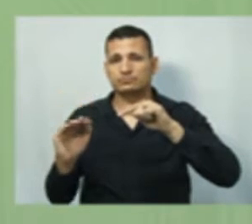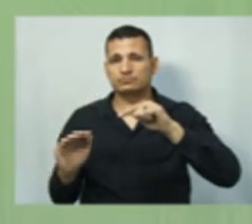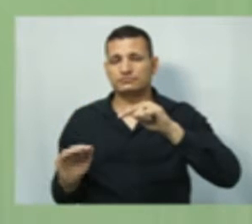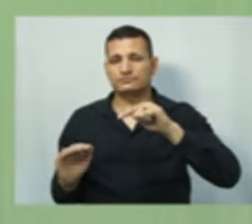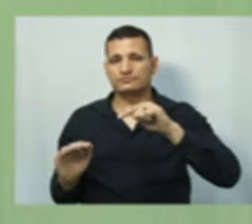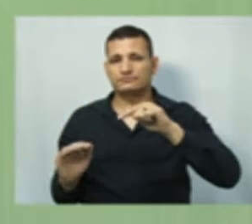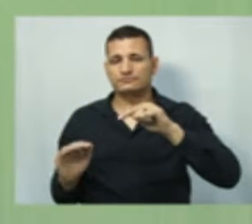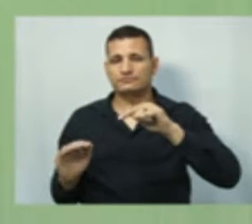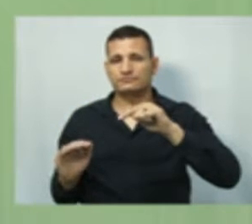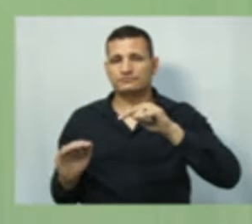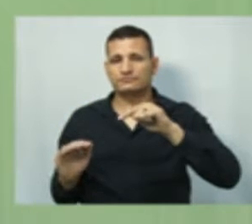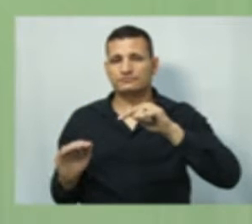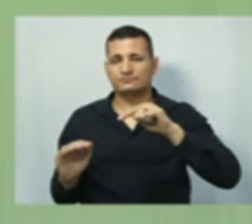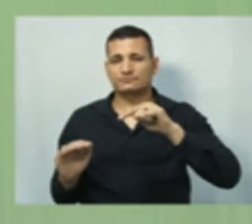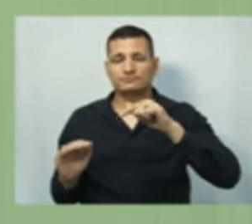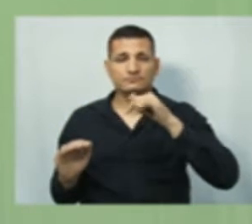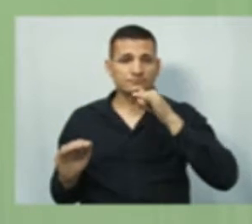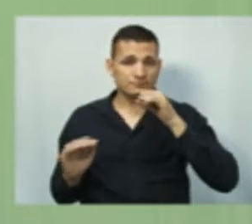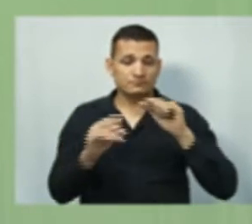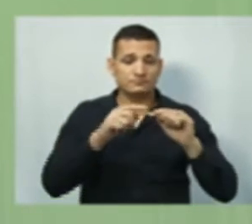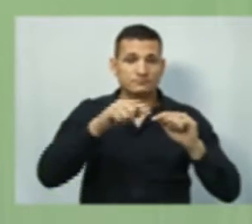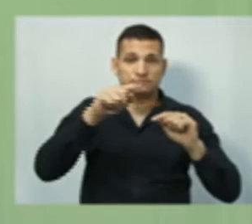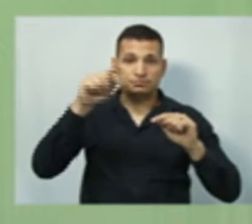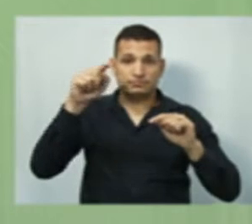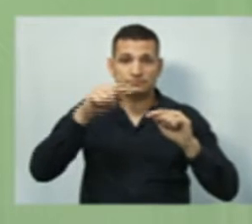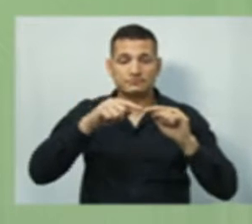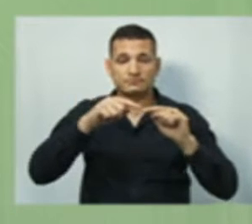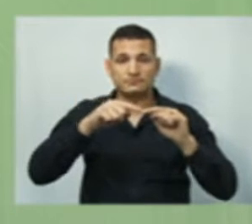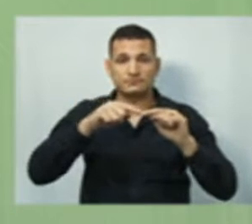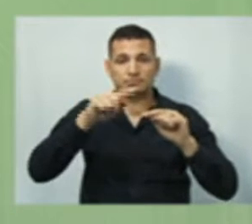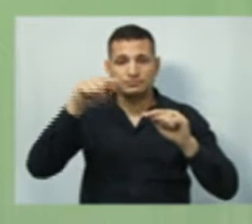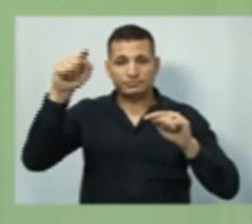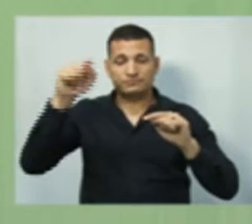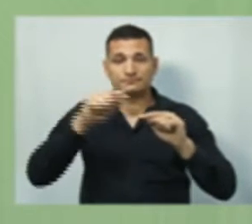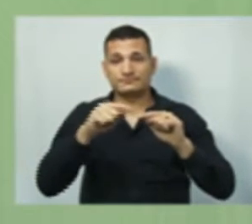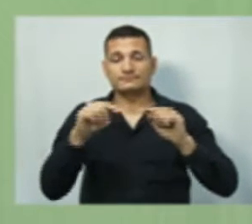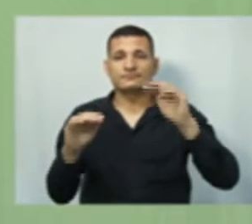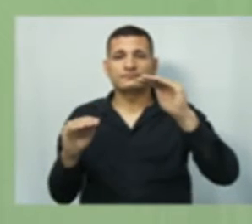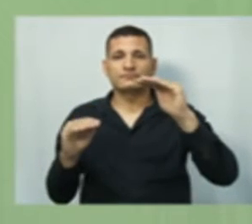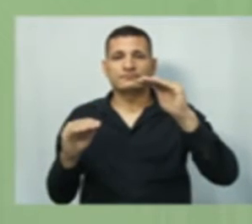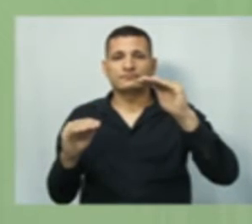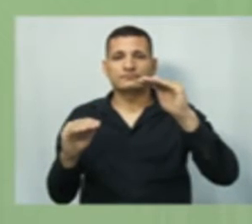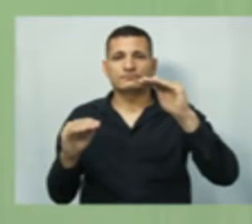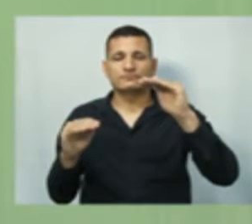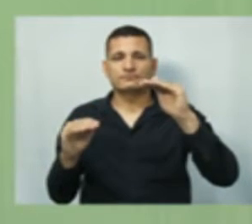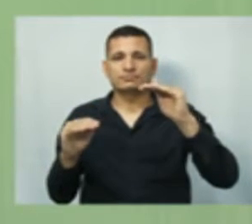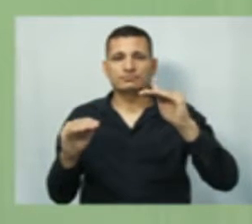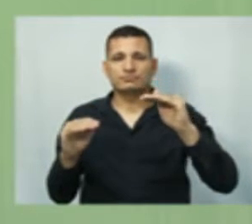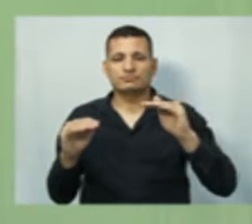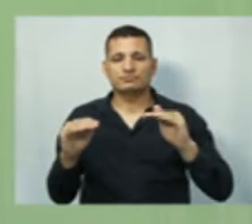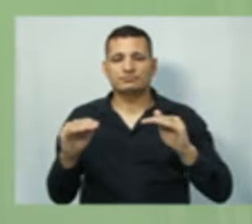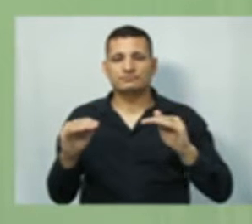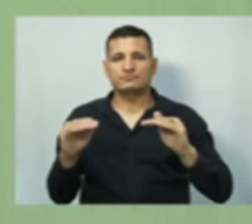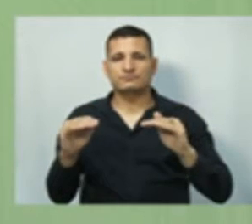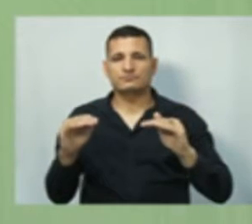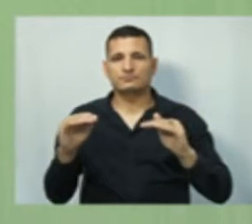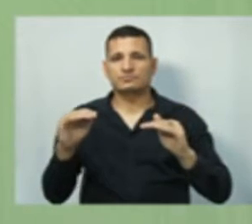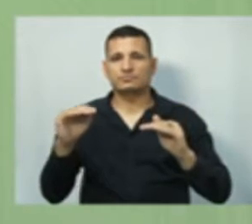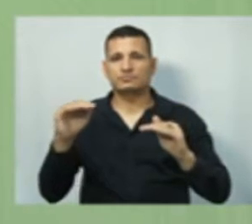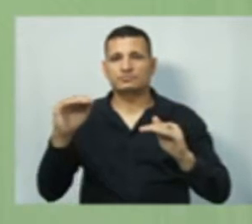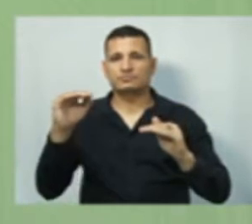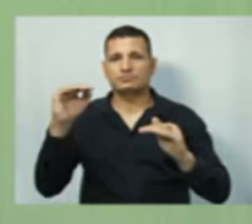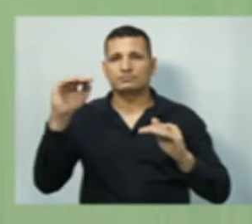também. Quando aumenta a inflação, quando diminui a inflação, eu espero ter um aumento no nível de